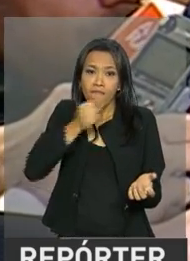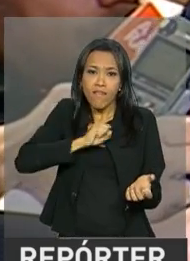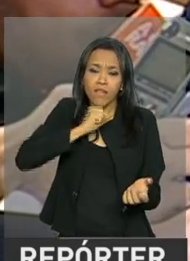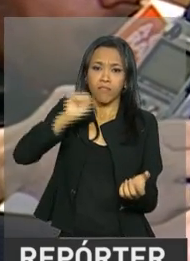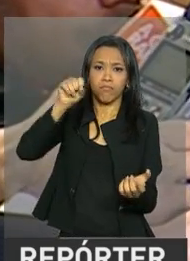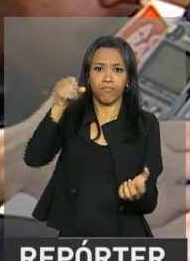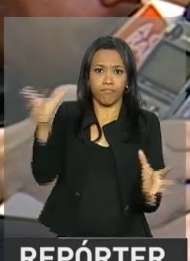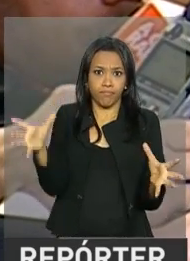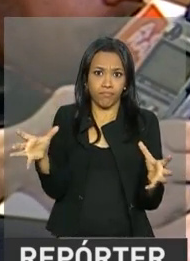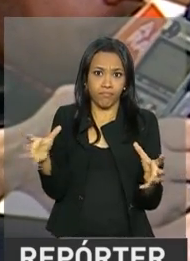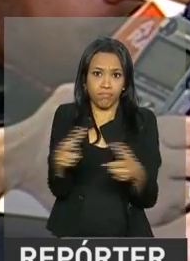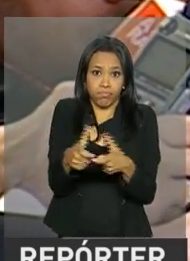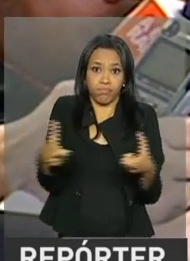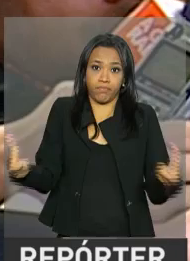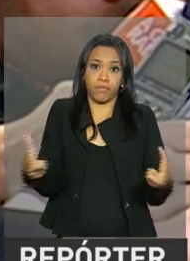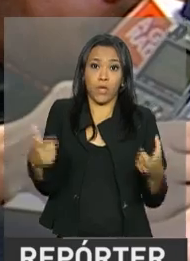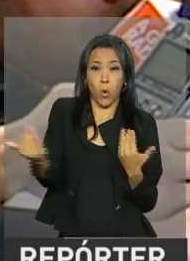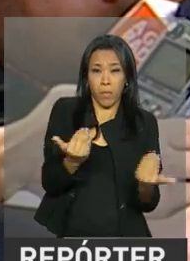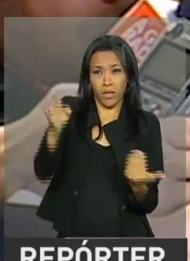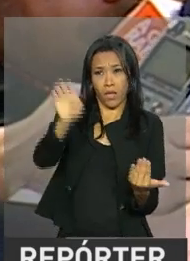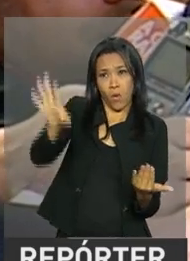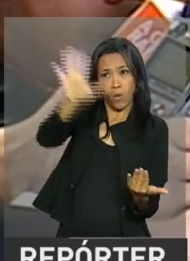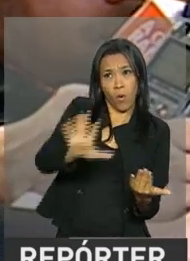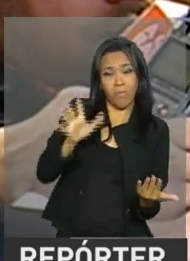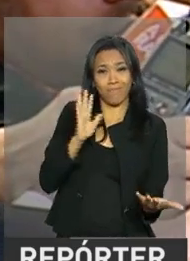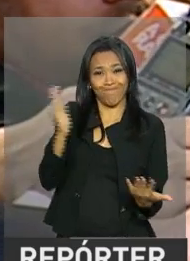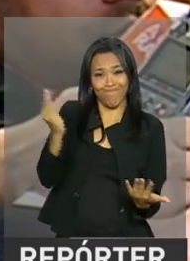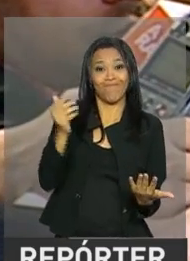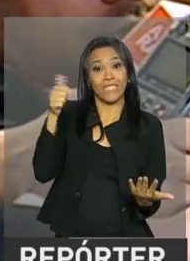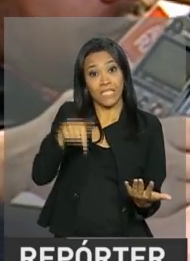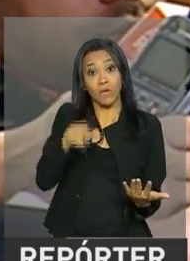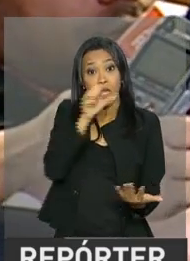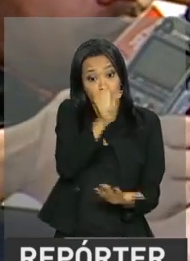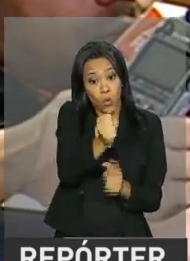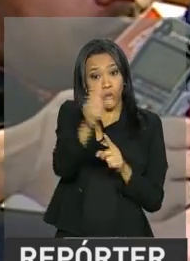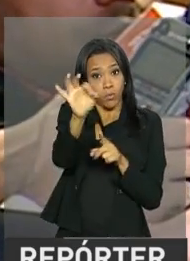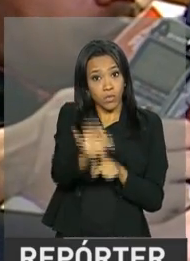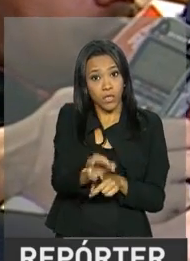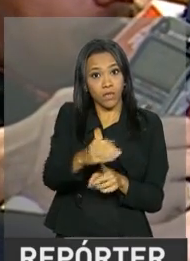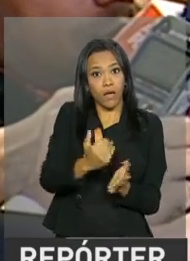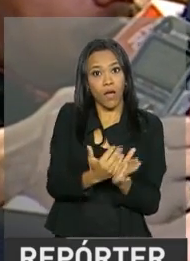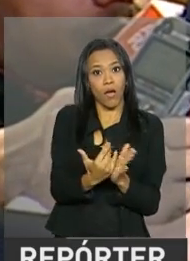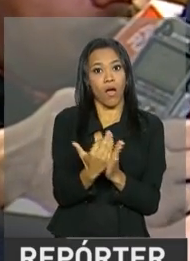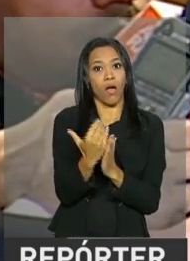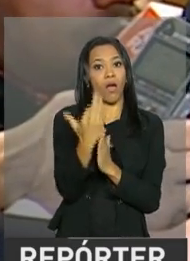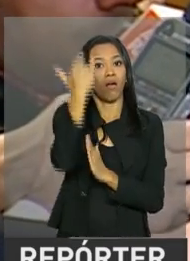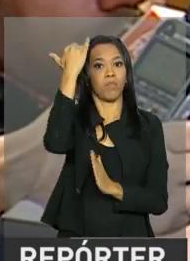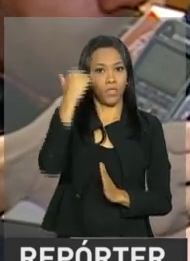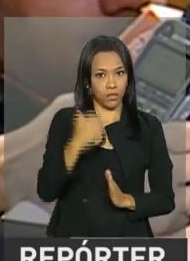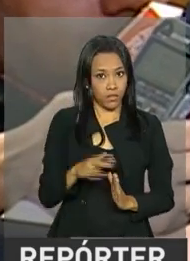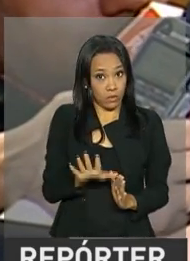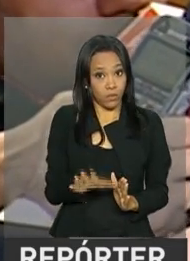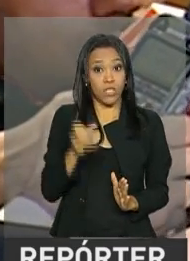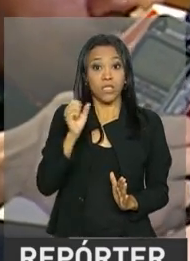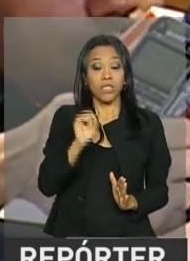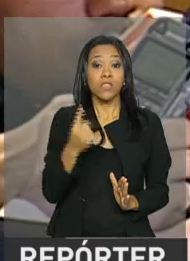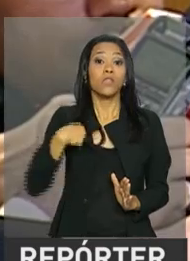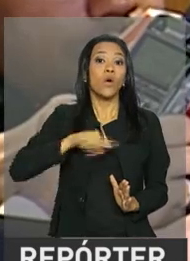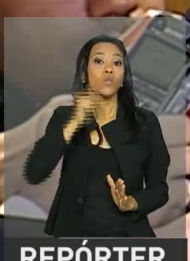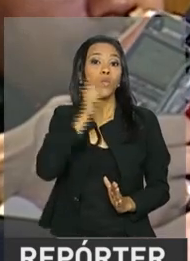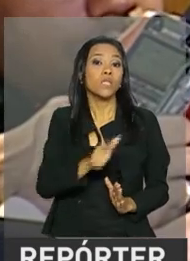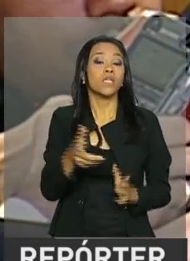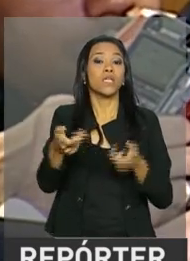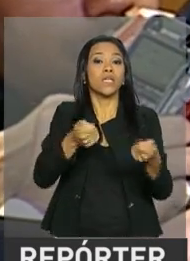demografia da Europa lá na frente então se nós não fizermos nada esses 88% eles crescem muito mais então só o fato da gente conseguir estabilizar em